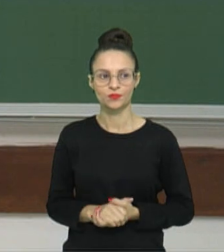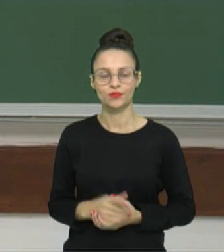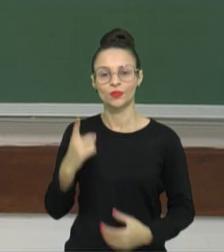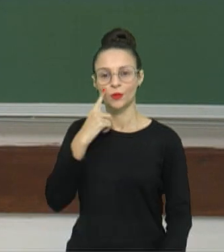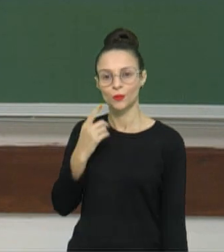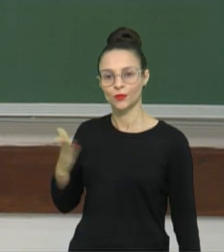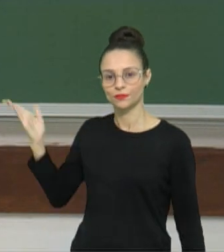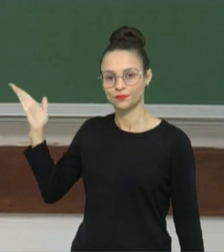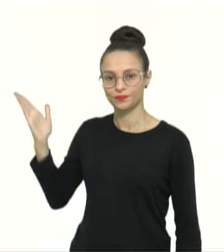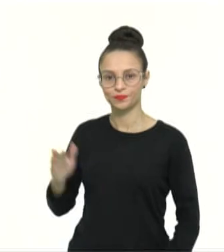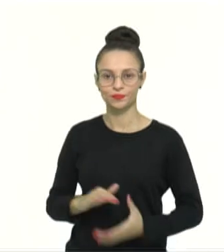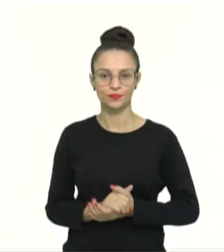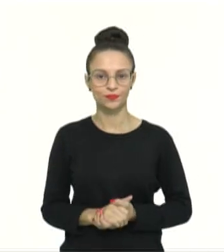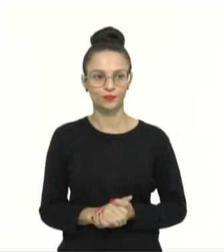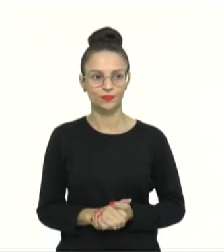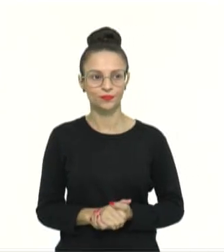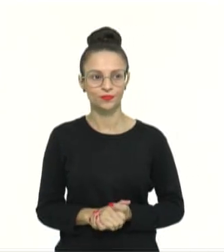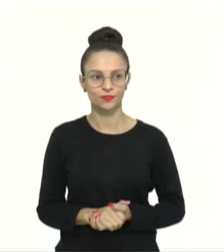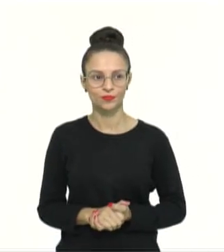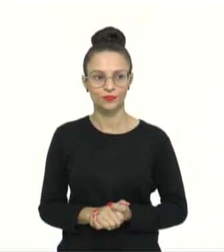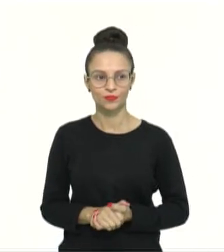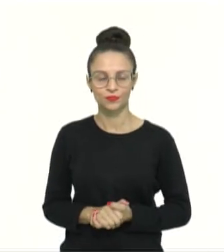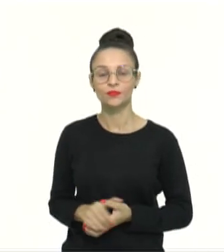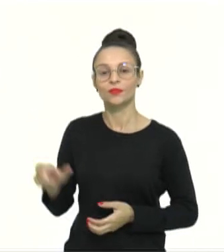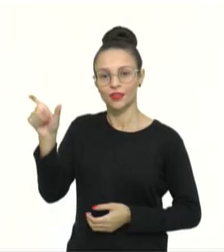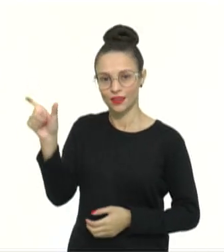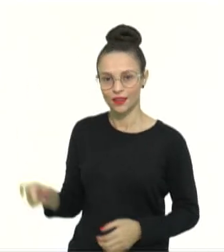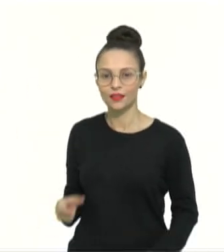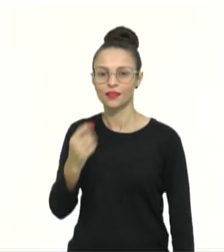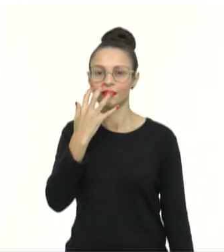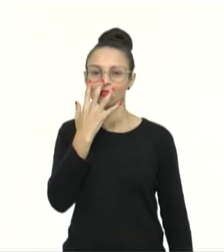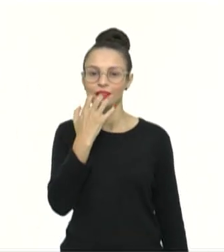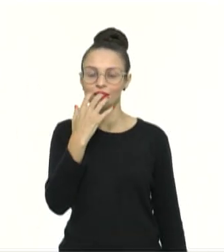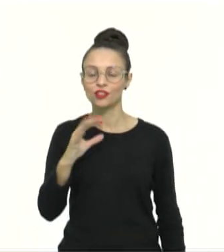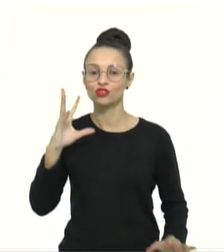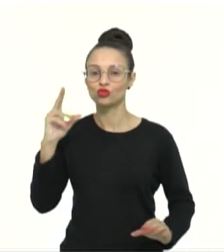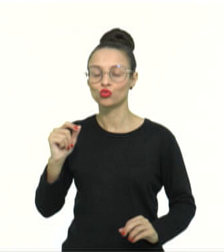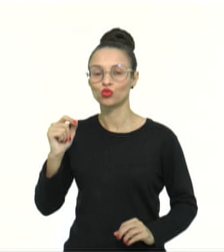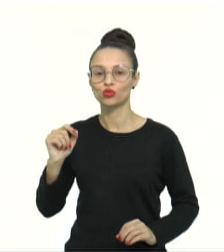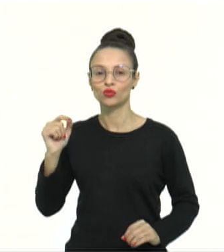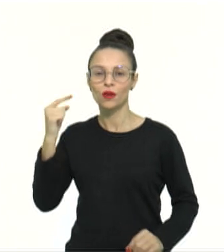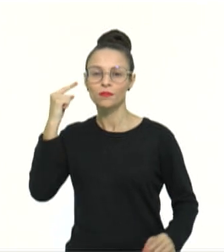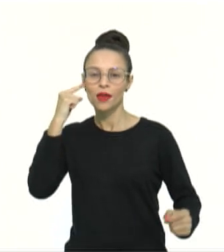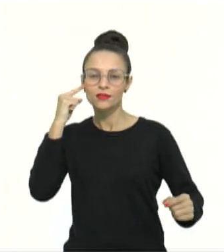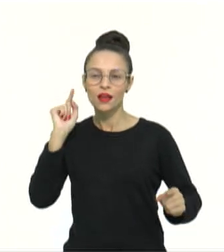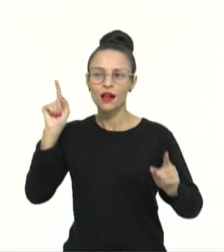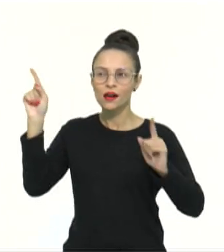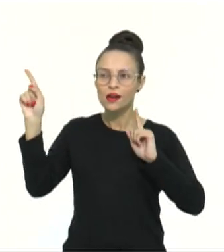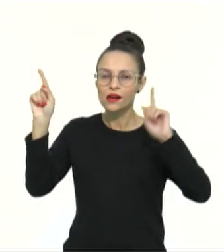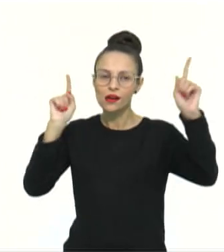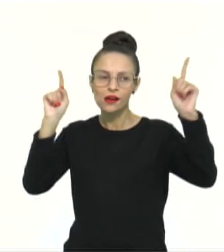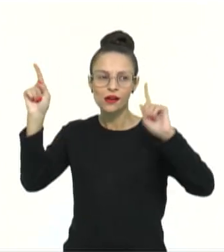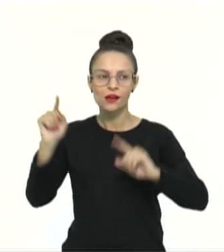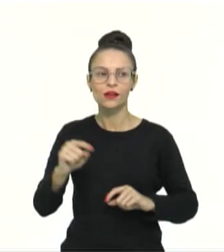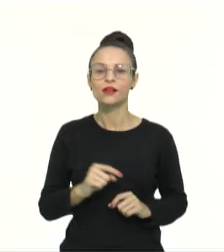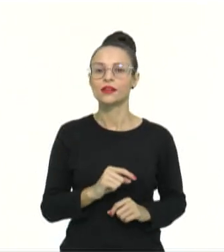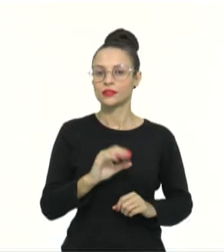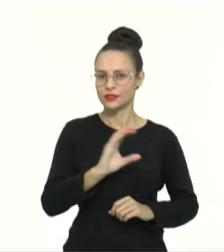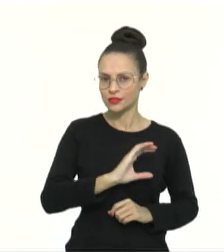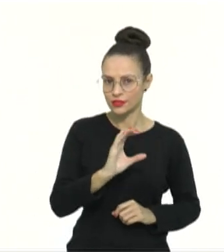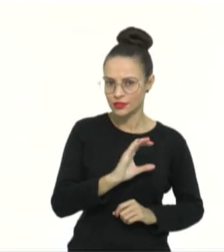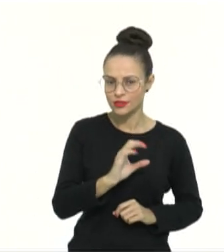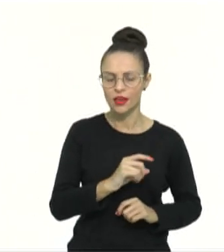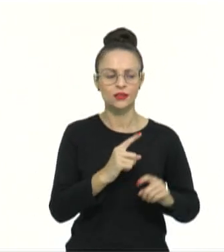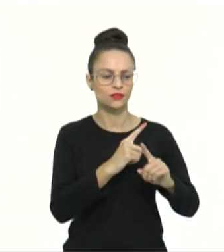Olha só então, o filólogo Nietzsche, ele está com todas essas coisas ao entorno de si. Ele pratica uma atividade científica, que